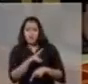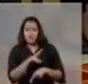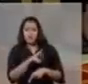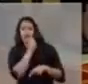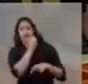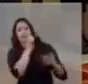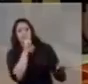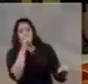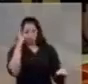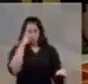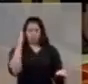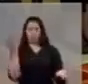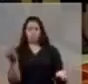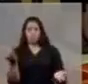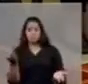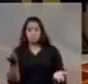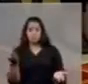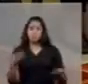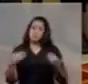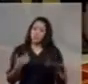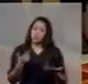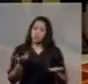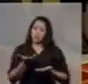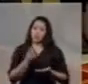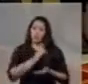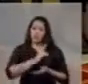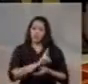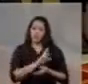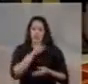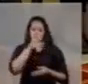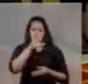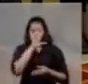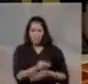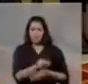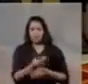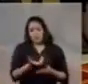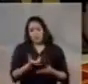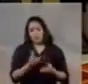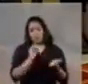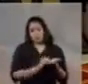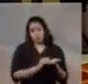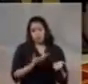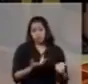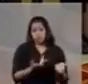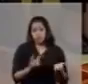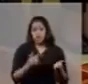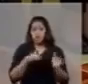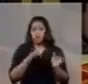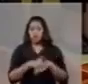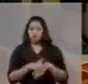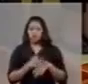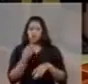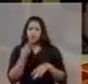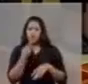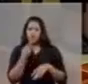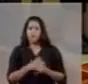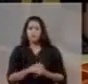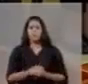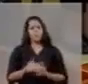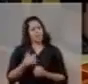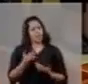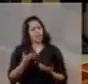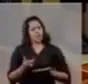religiões afro-brasileiras vêm postular hoje nesta corte. Portanto, eu concluo dizendo a minha honra ocupar